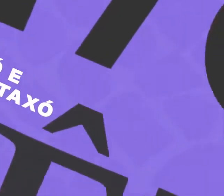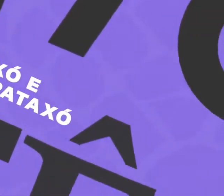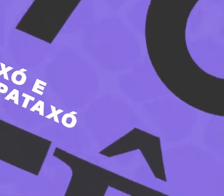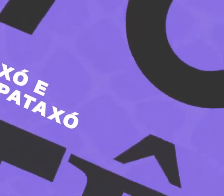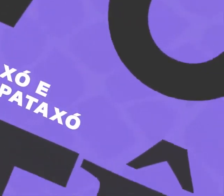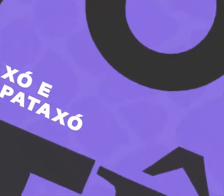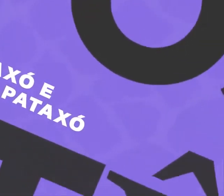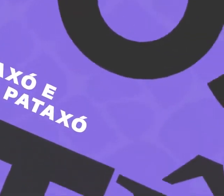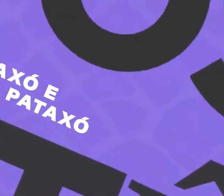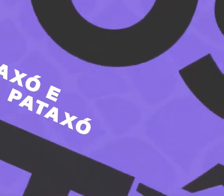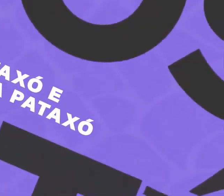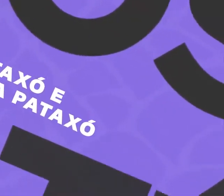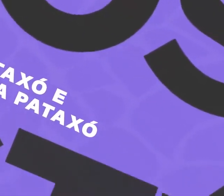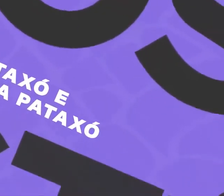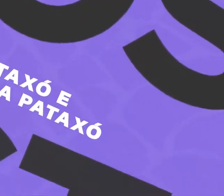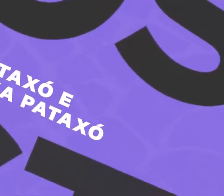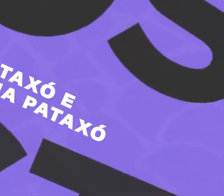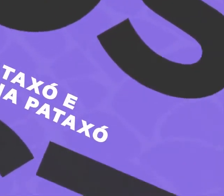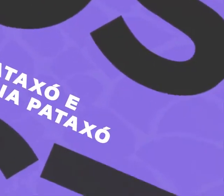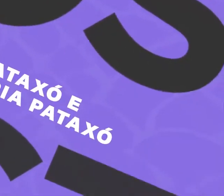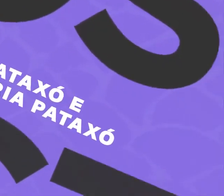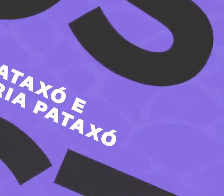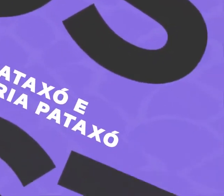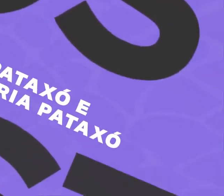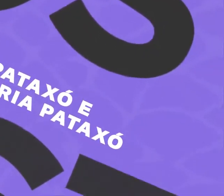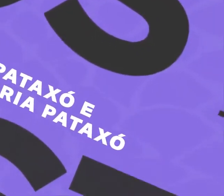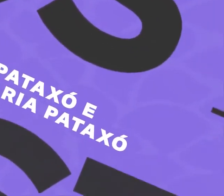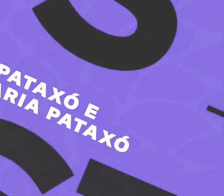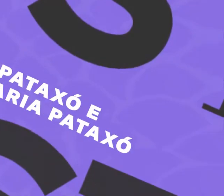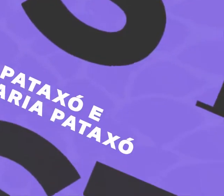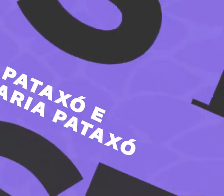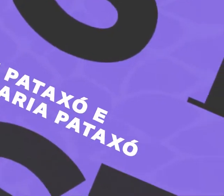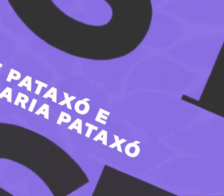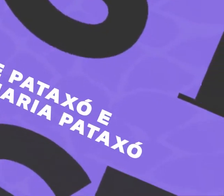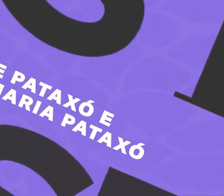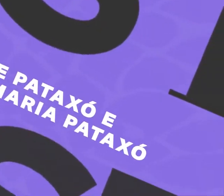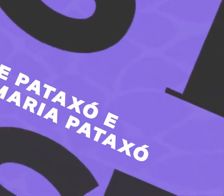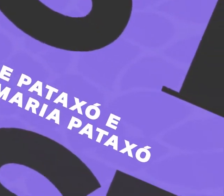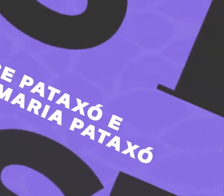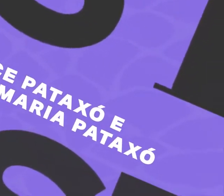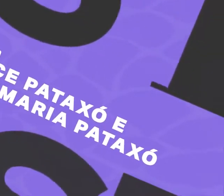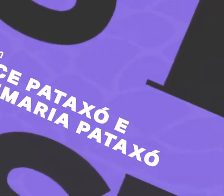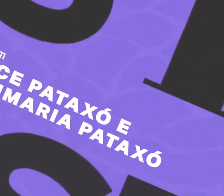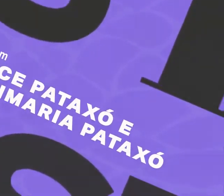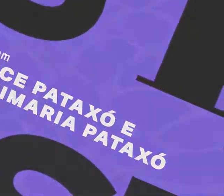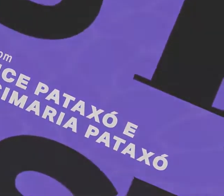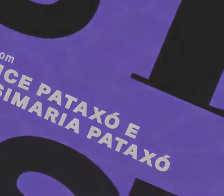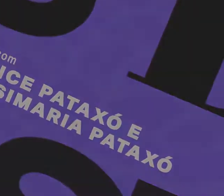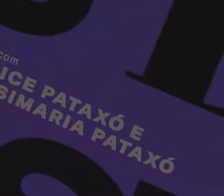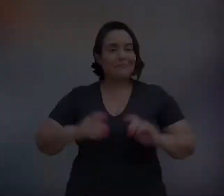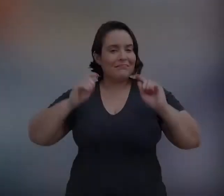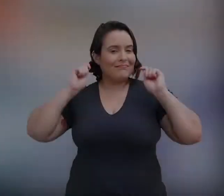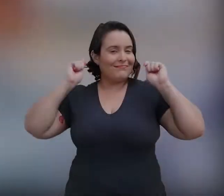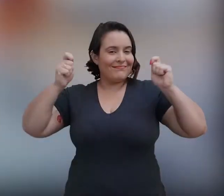Corpos, Sujeitos e Resistências. Vídeo com Gerice Pataxó e Jucimaria Pataxó.